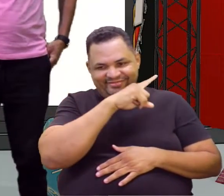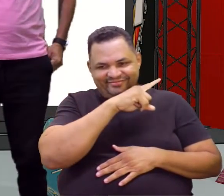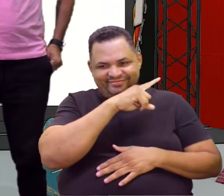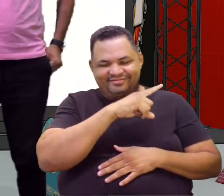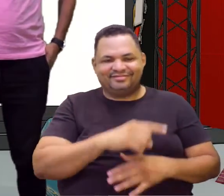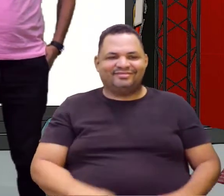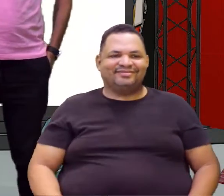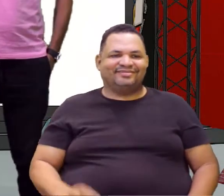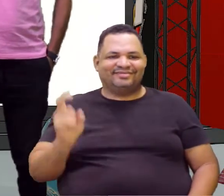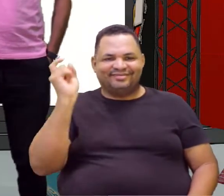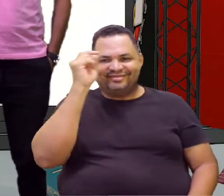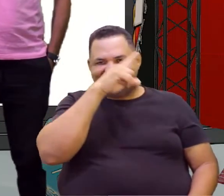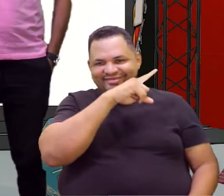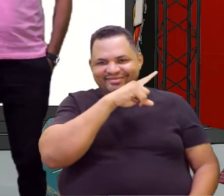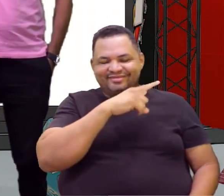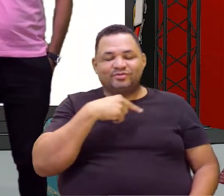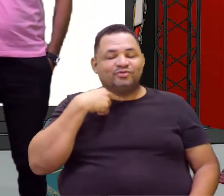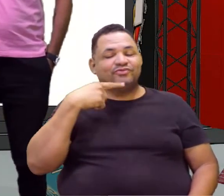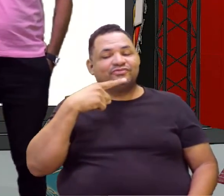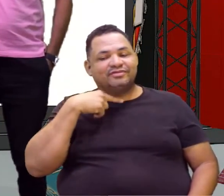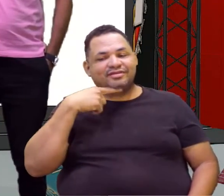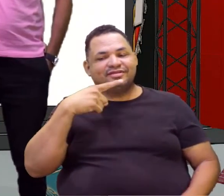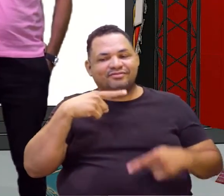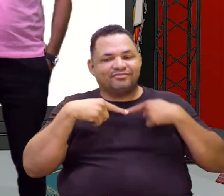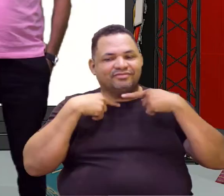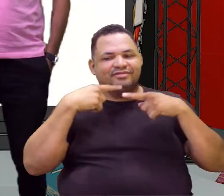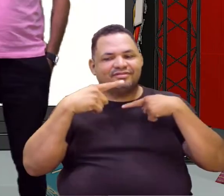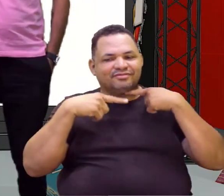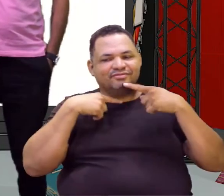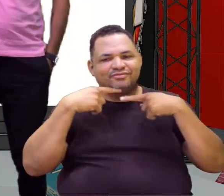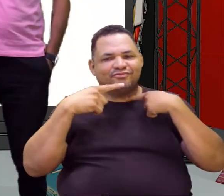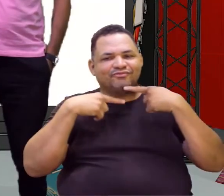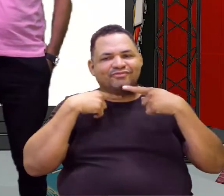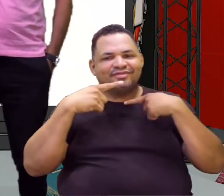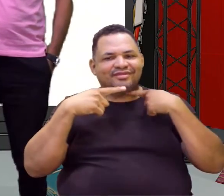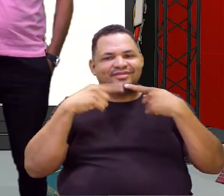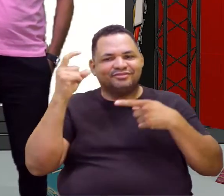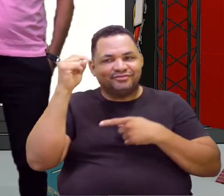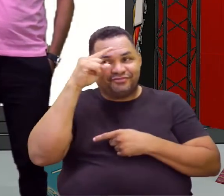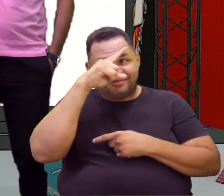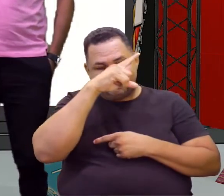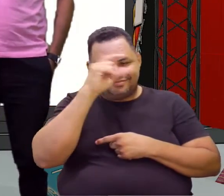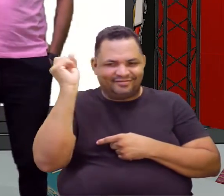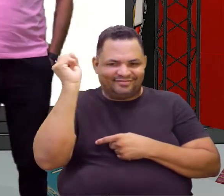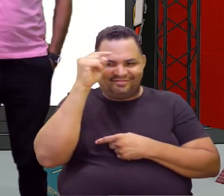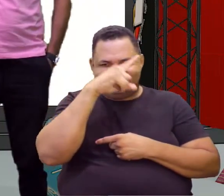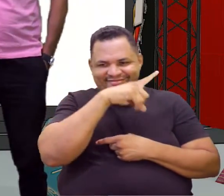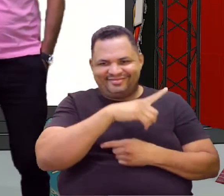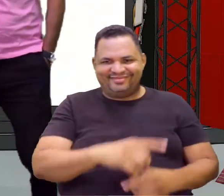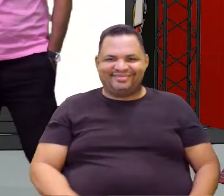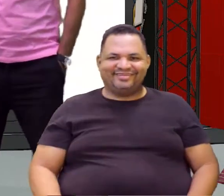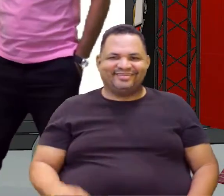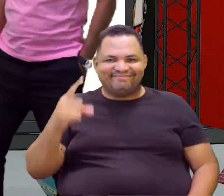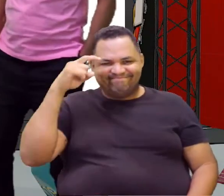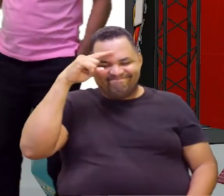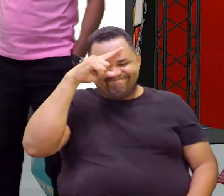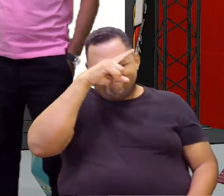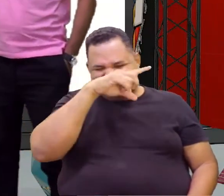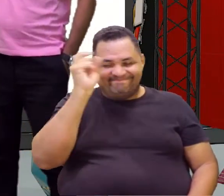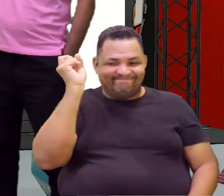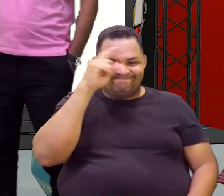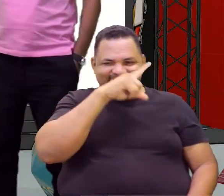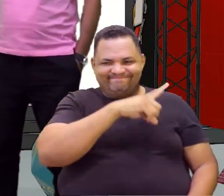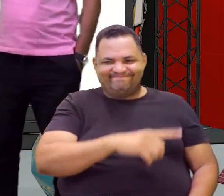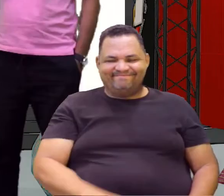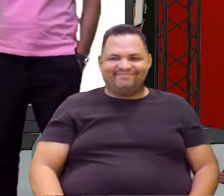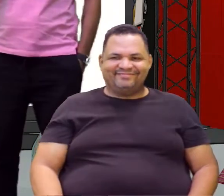Como é que é difícil? Ixi. E dúvida? Dúvida... O que é isso aqui? É difícil, só que pode, né?